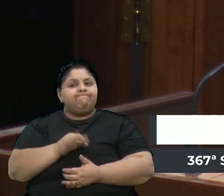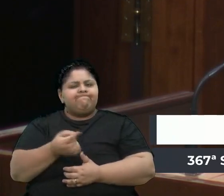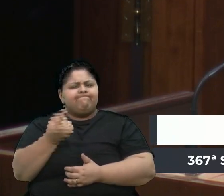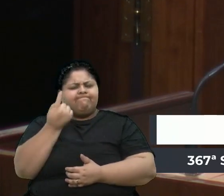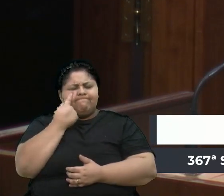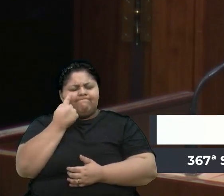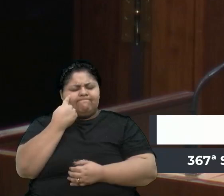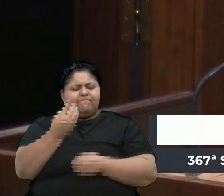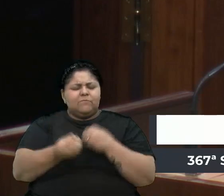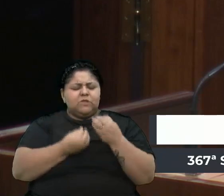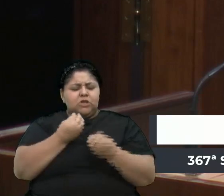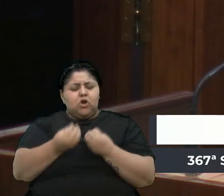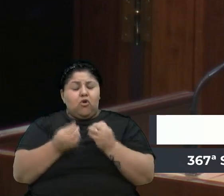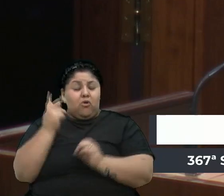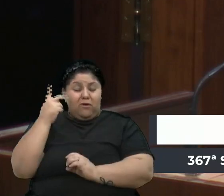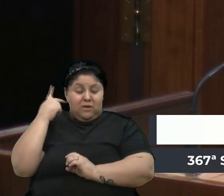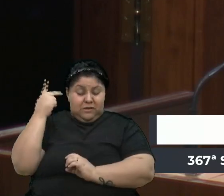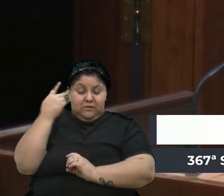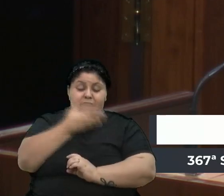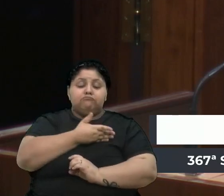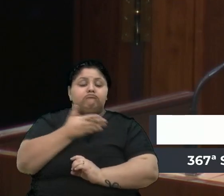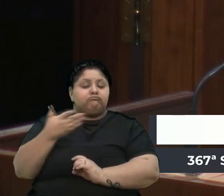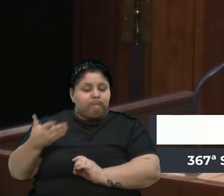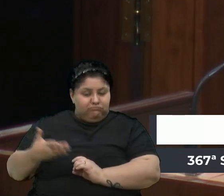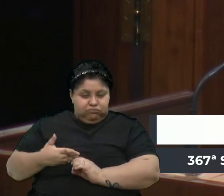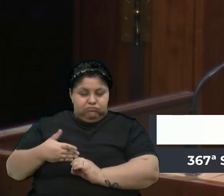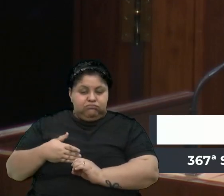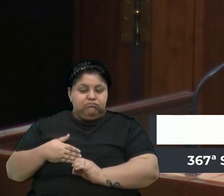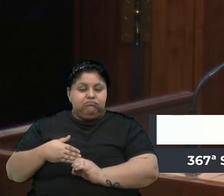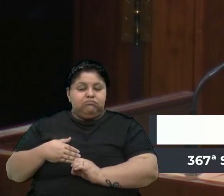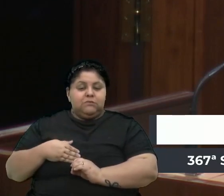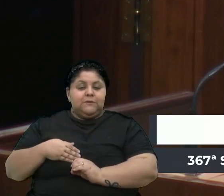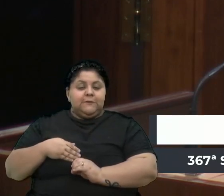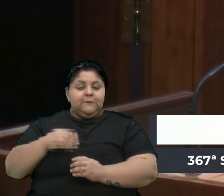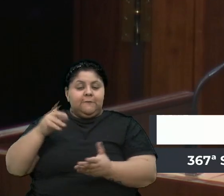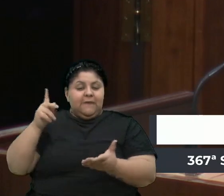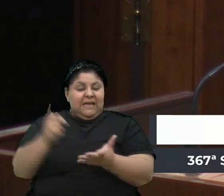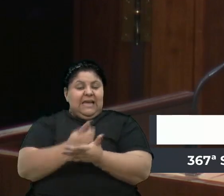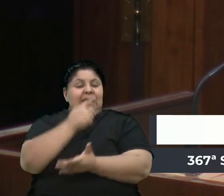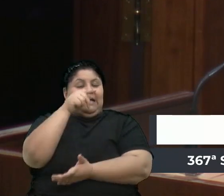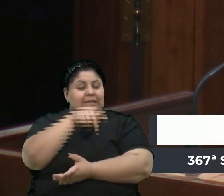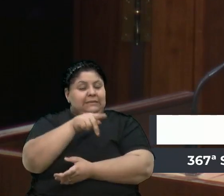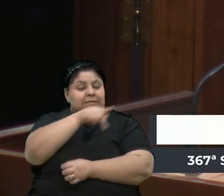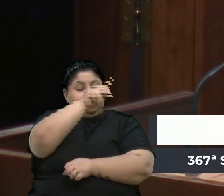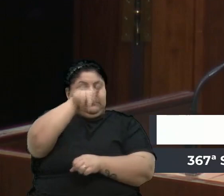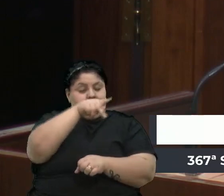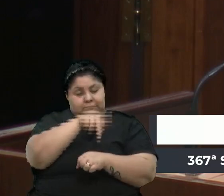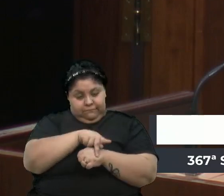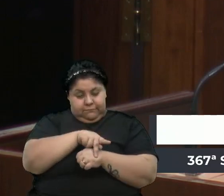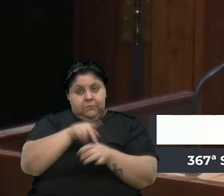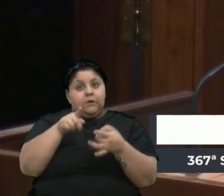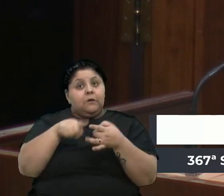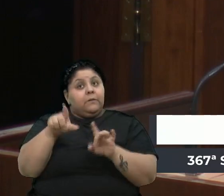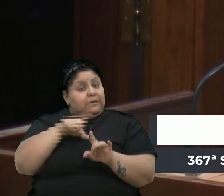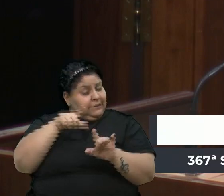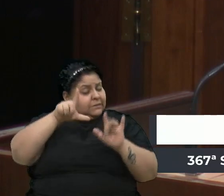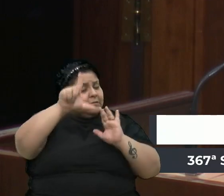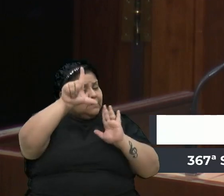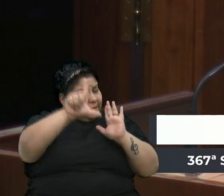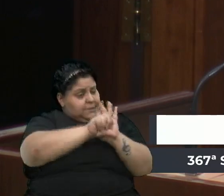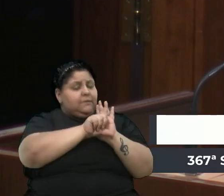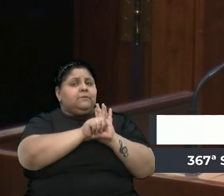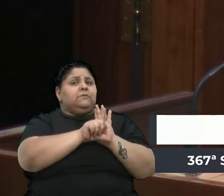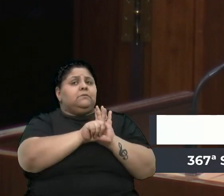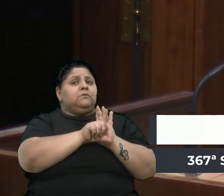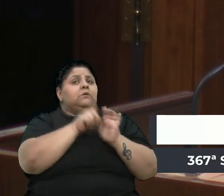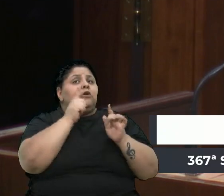como as políticas públicas são falhas em nosso país. Mas existem leis. E por